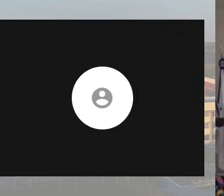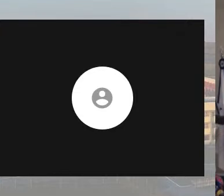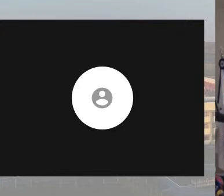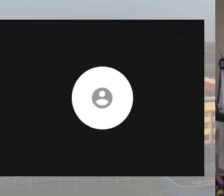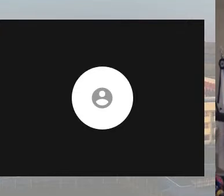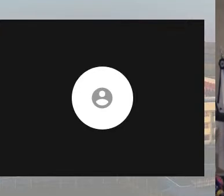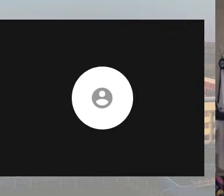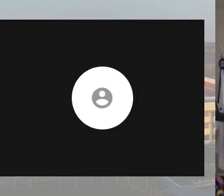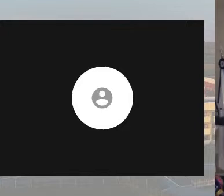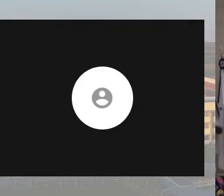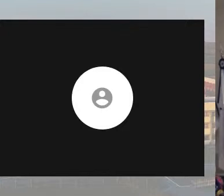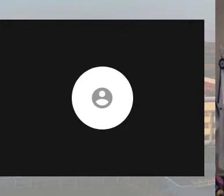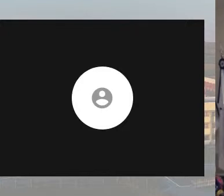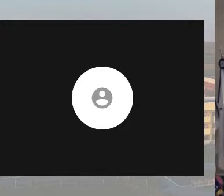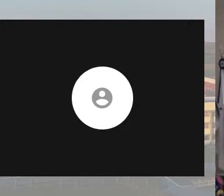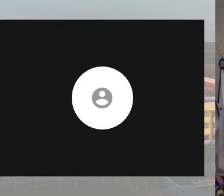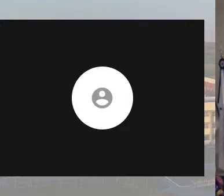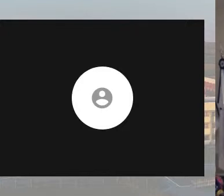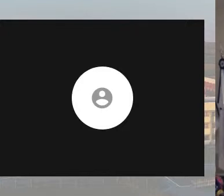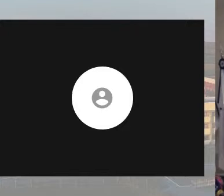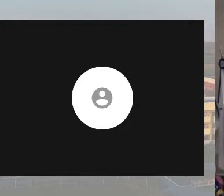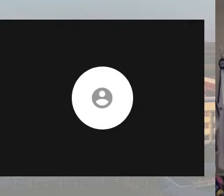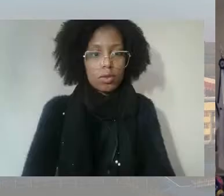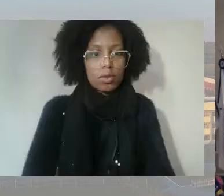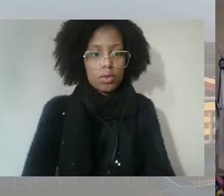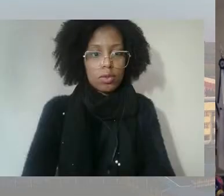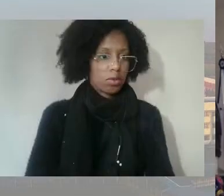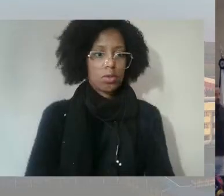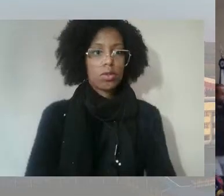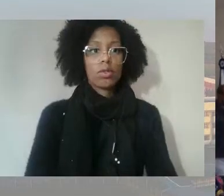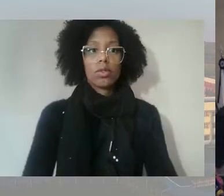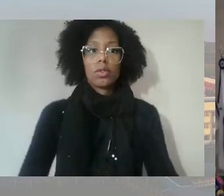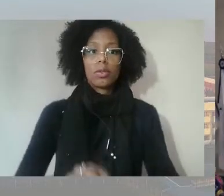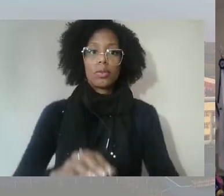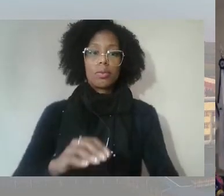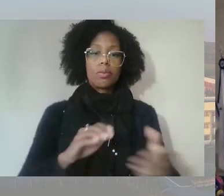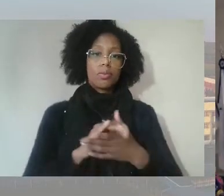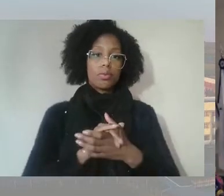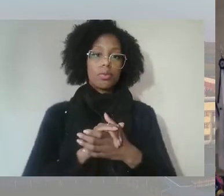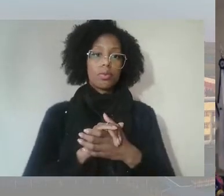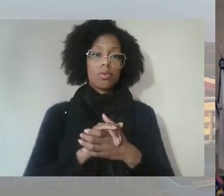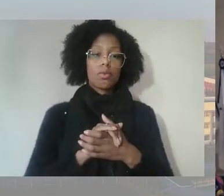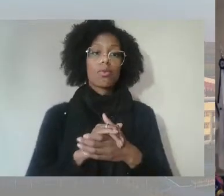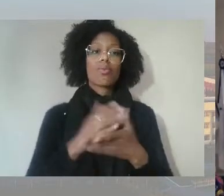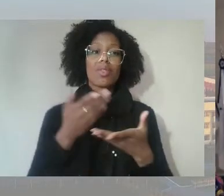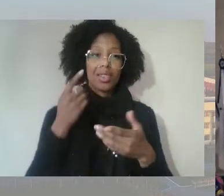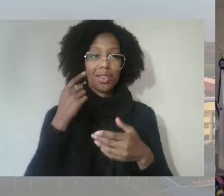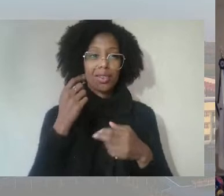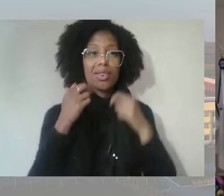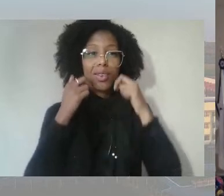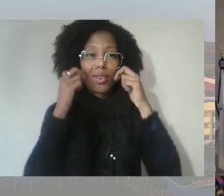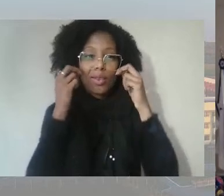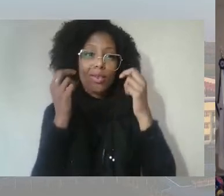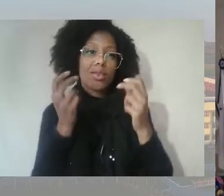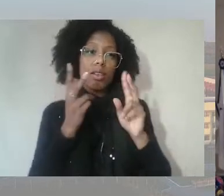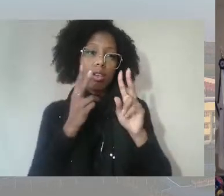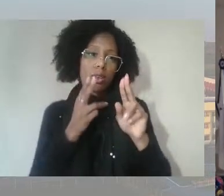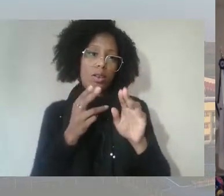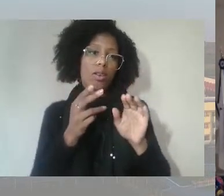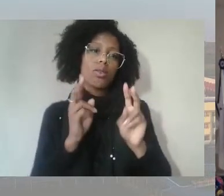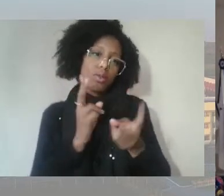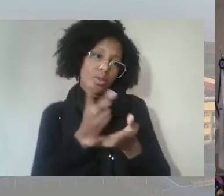nenhuma justificativa de que tinha que ser aquele momento. O constrangimento poderia acontecer igual, da mesma